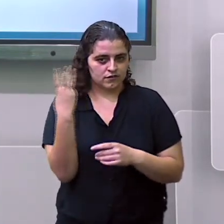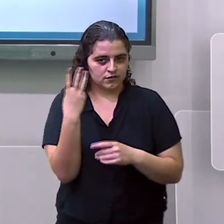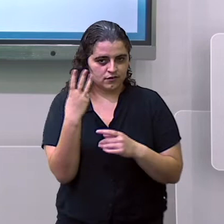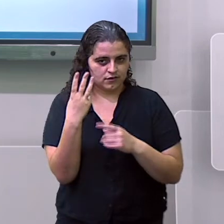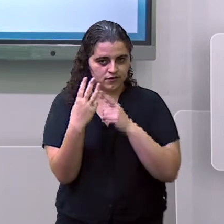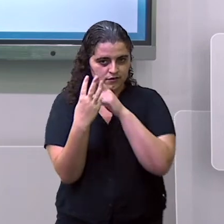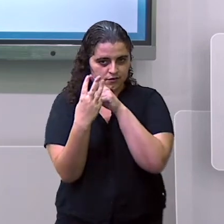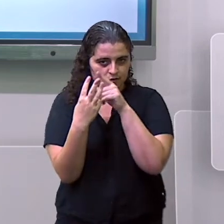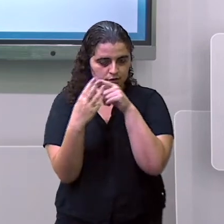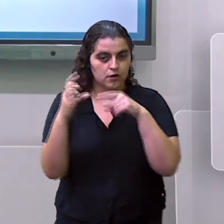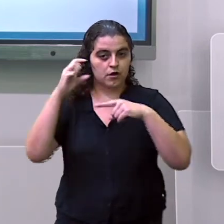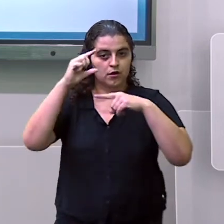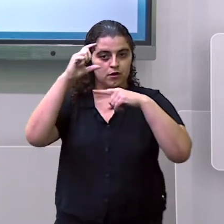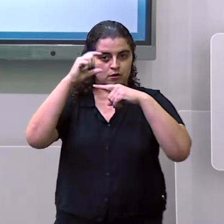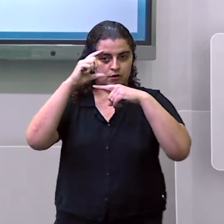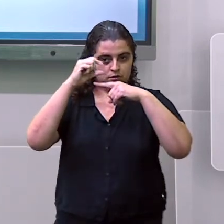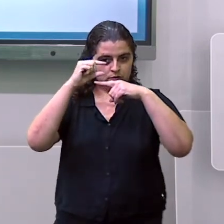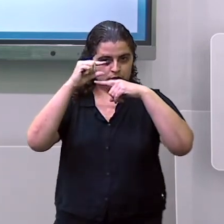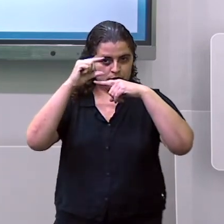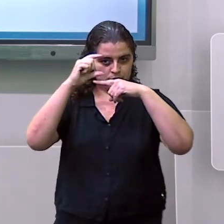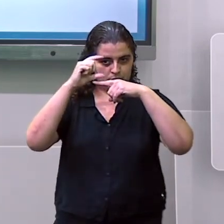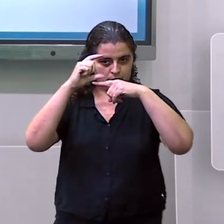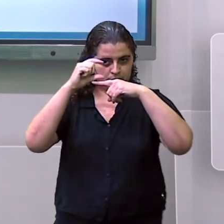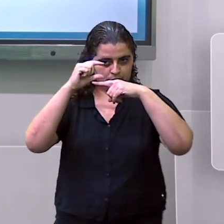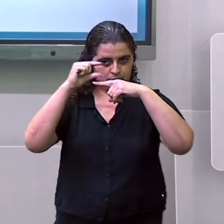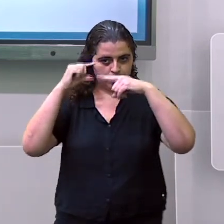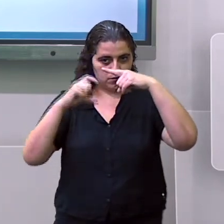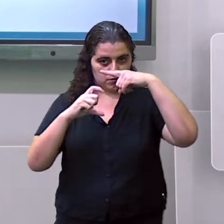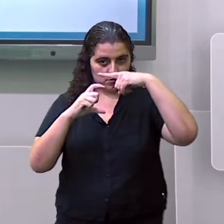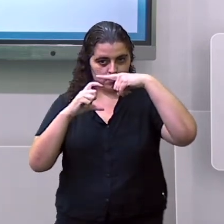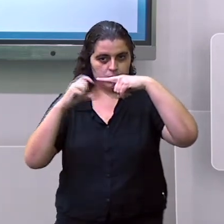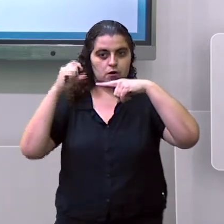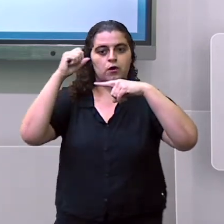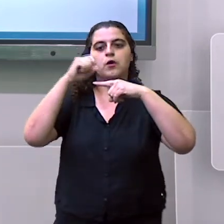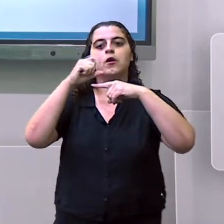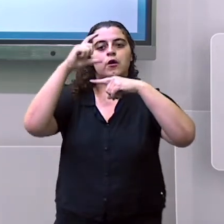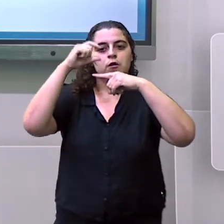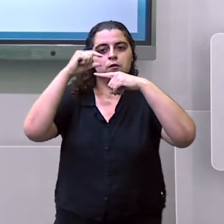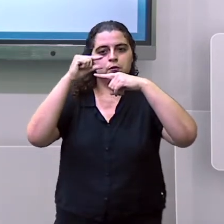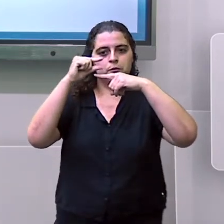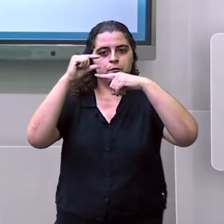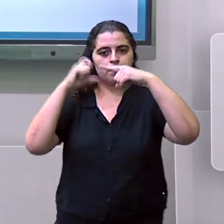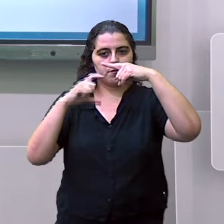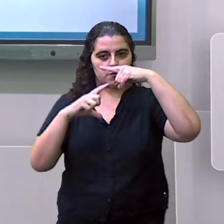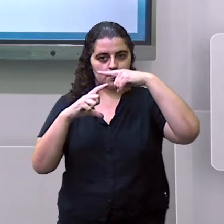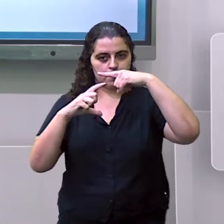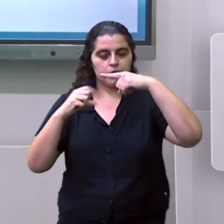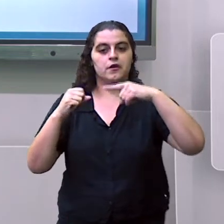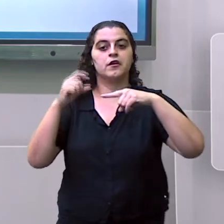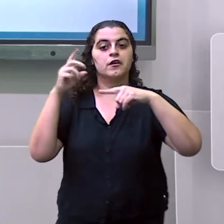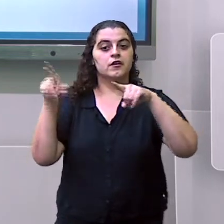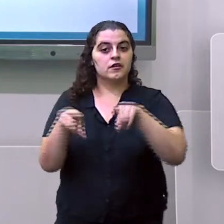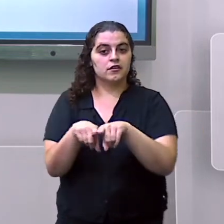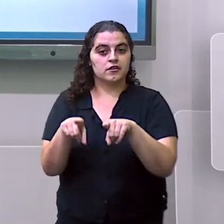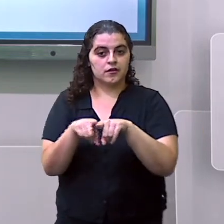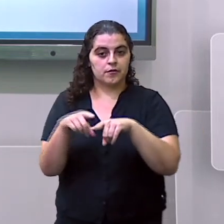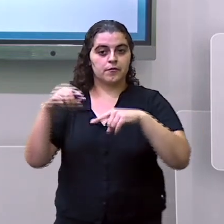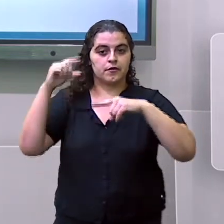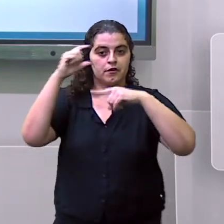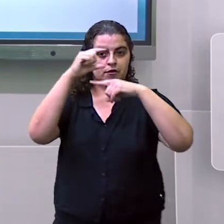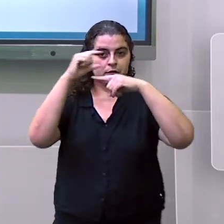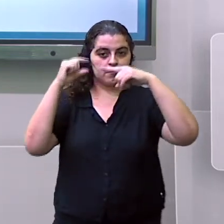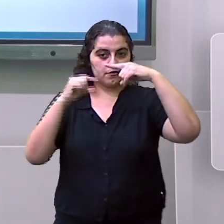uma fração própria, uma fração imprópria e uma fração mista. E aqui já quero